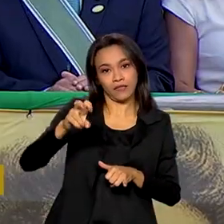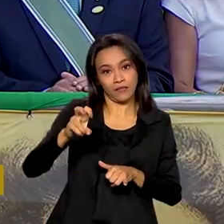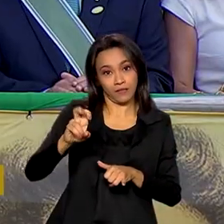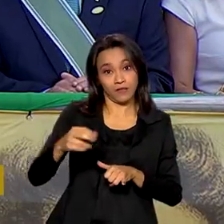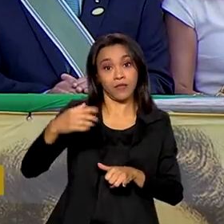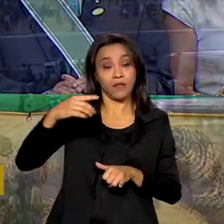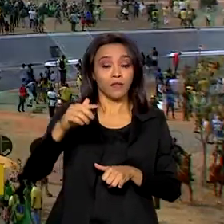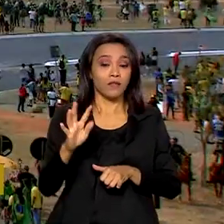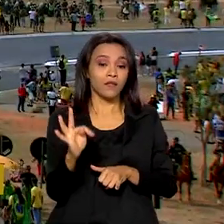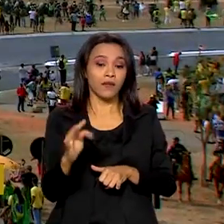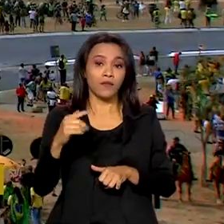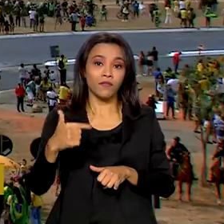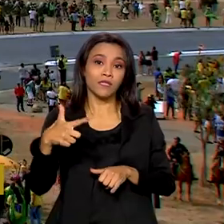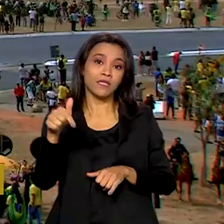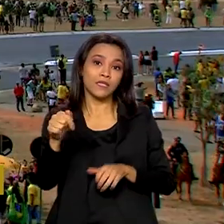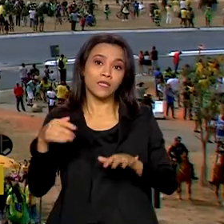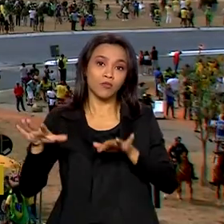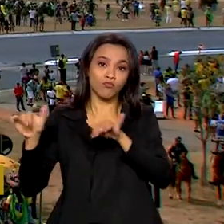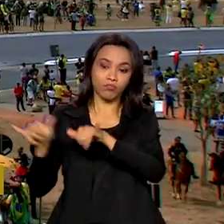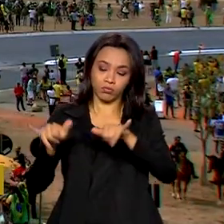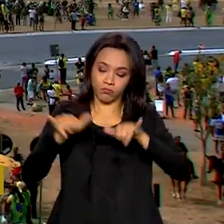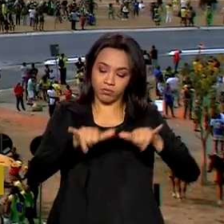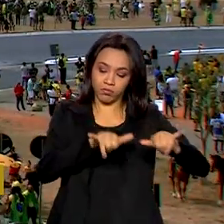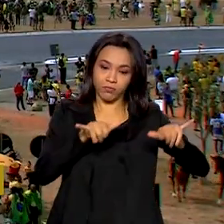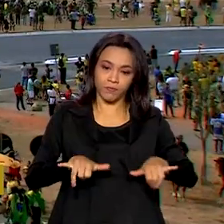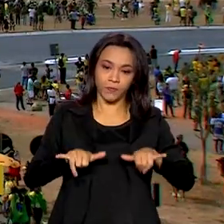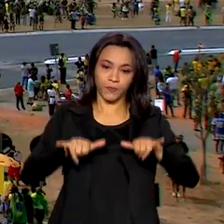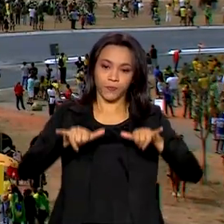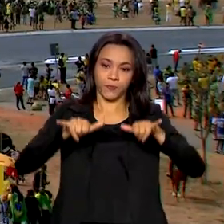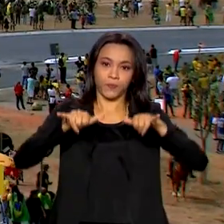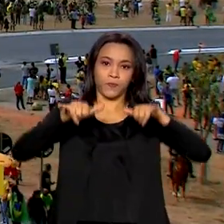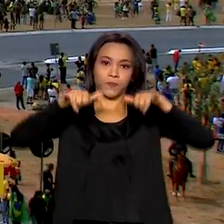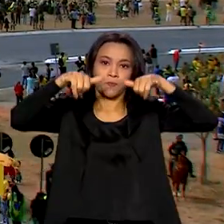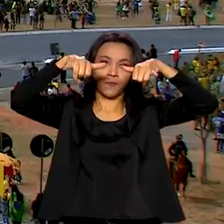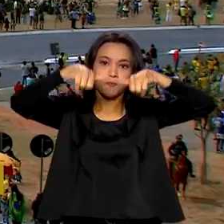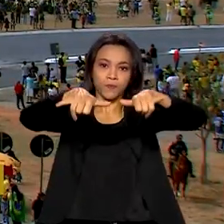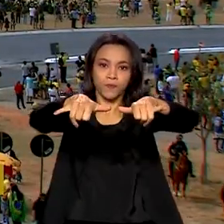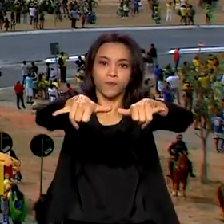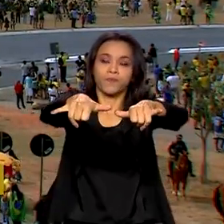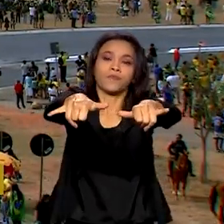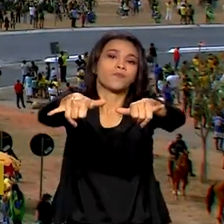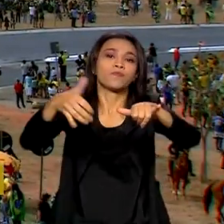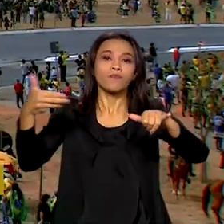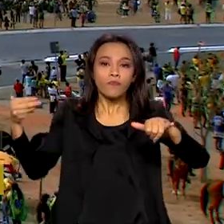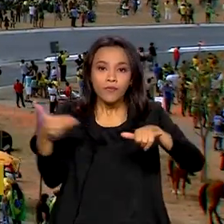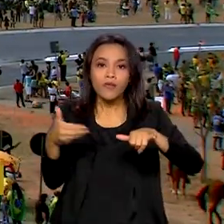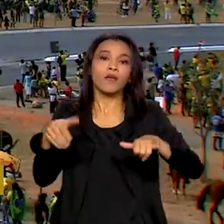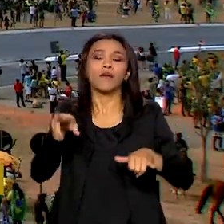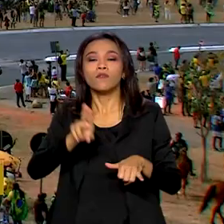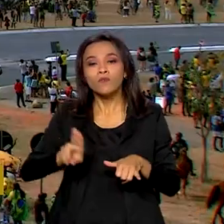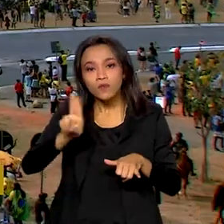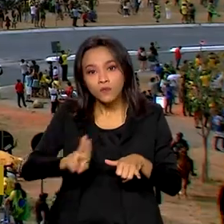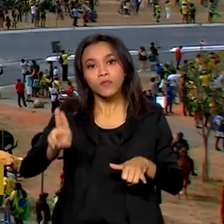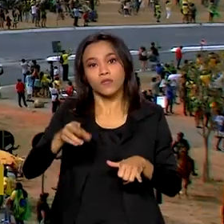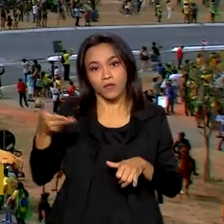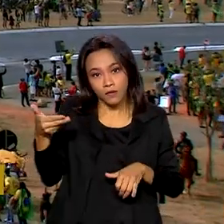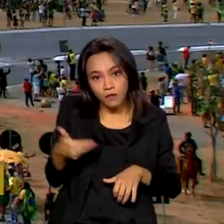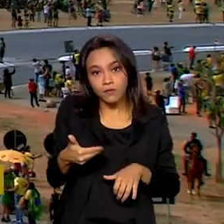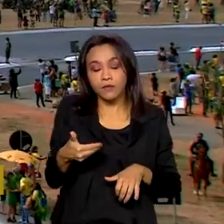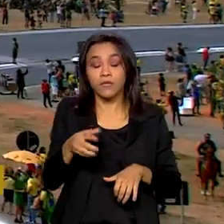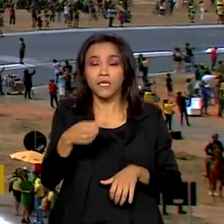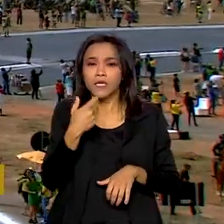modelo de aeronave é o Tucano T-27, que é adotado no quarto ano da academia para a instrução dos cadetes